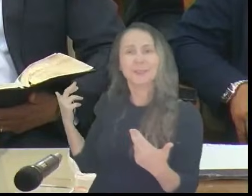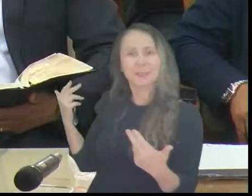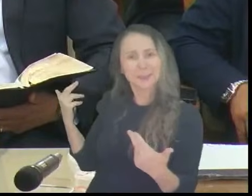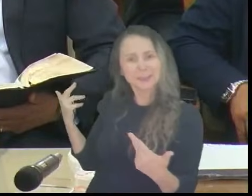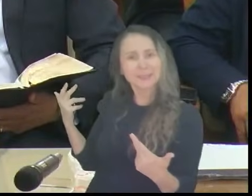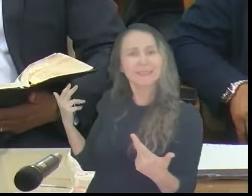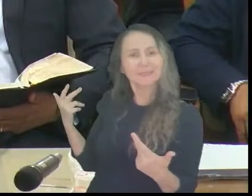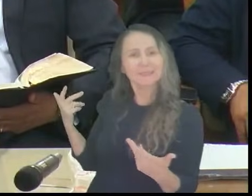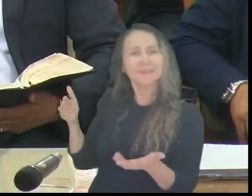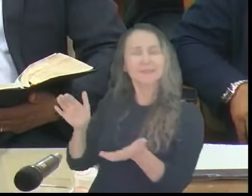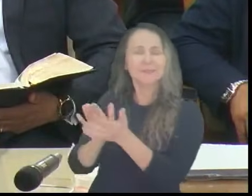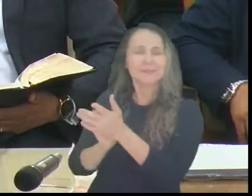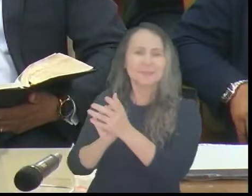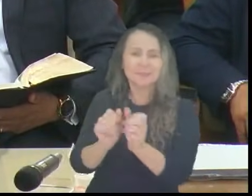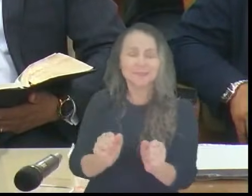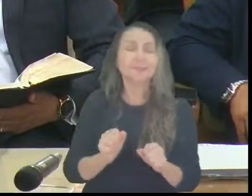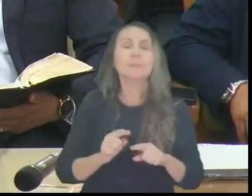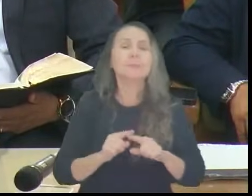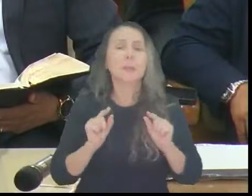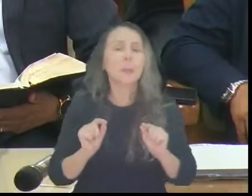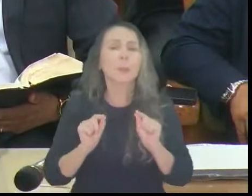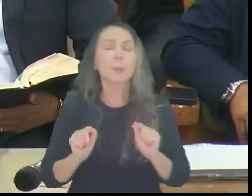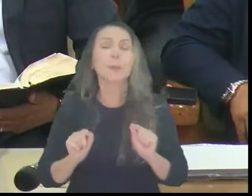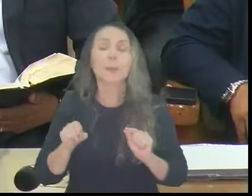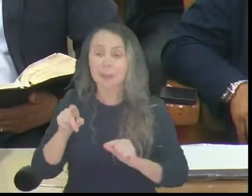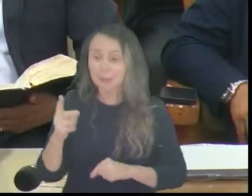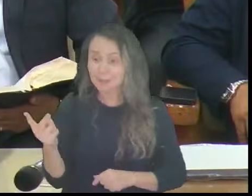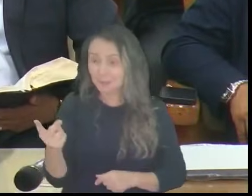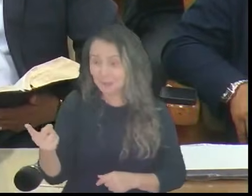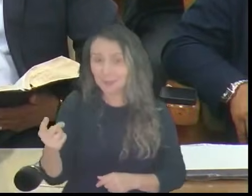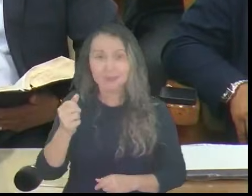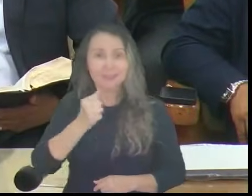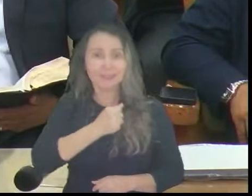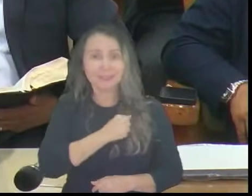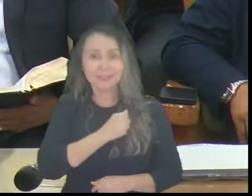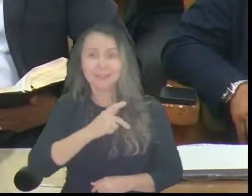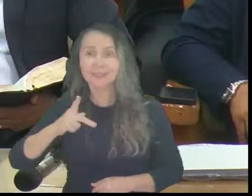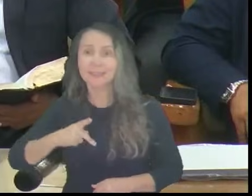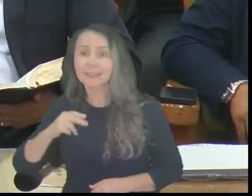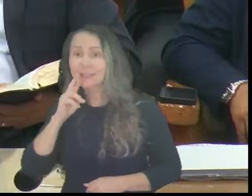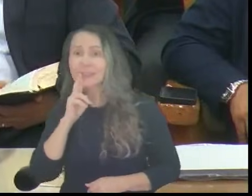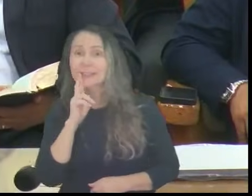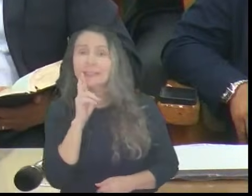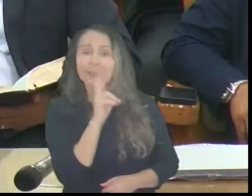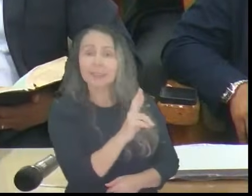Aleluia! Mas o que foi que os apóstolos fizeram? O que foi que os apóstolos disseram?